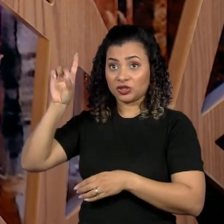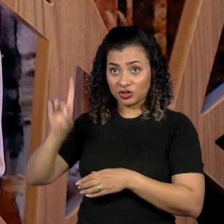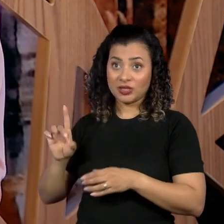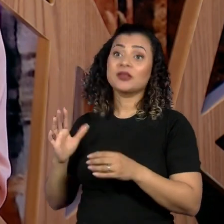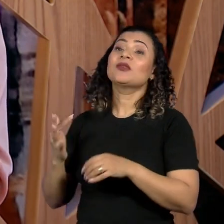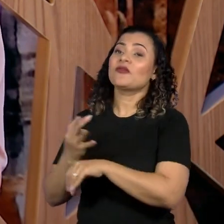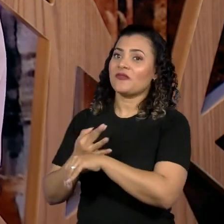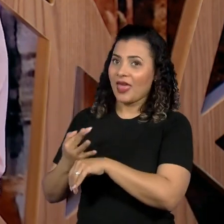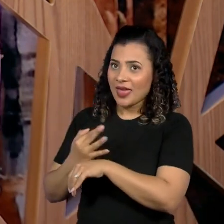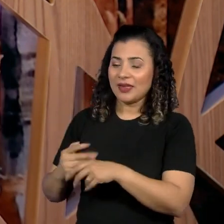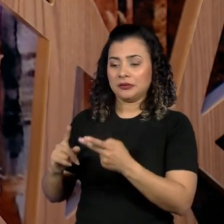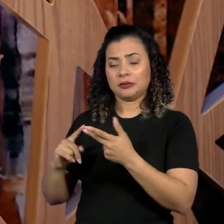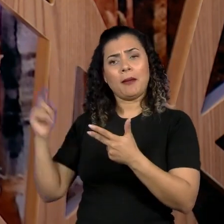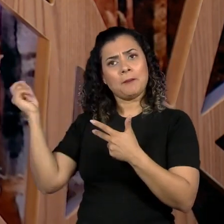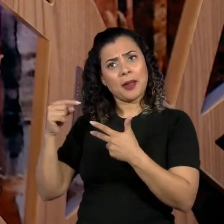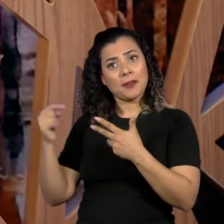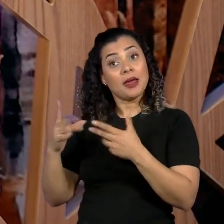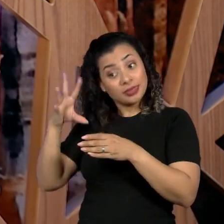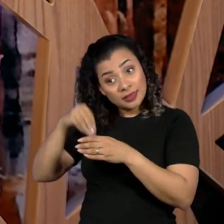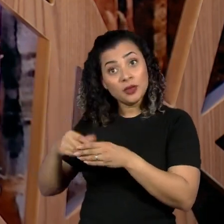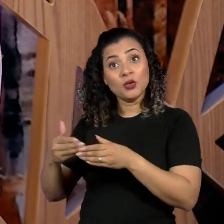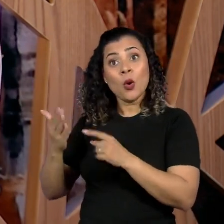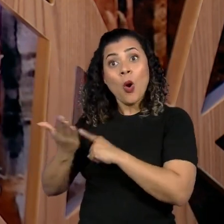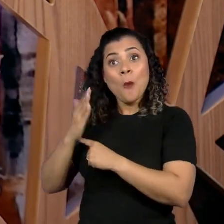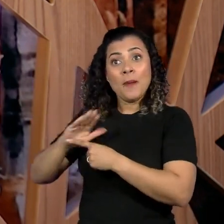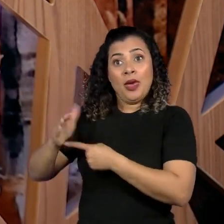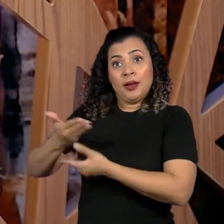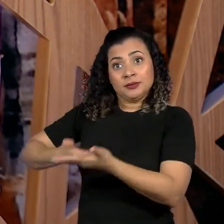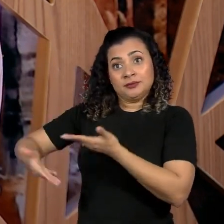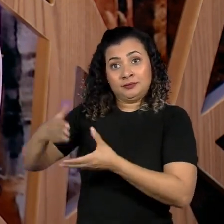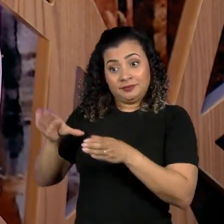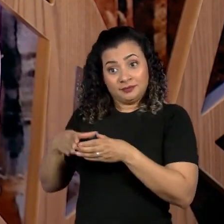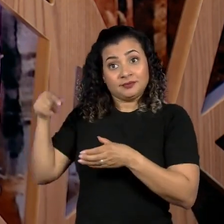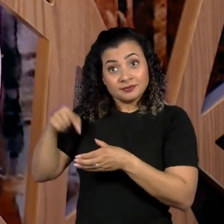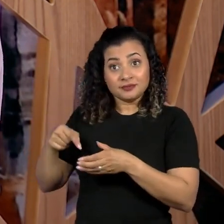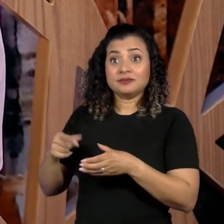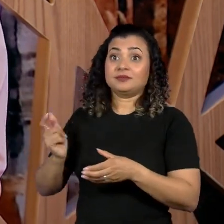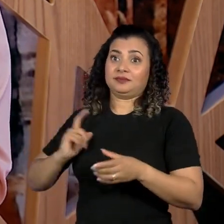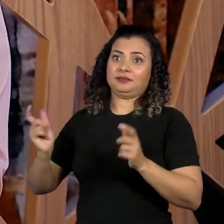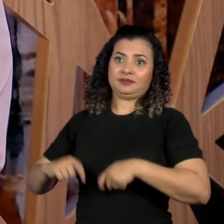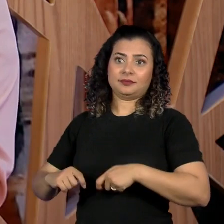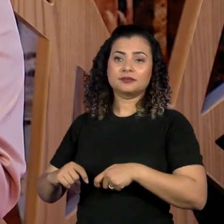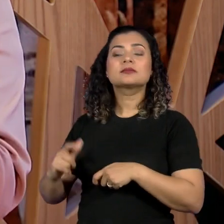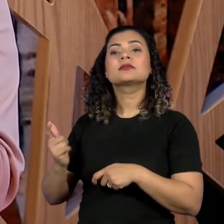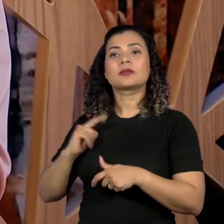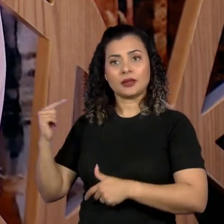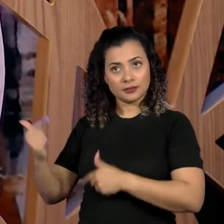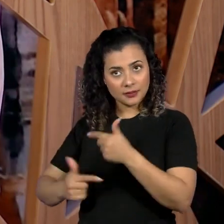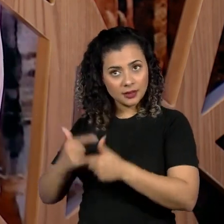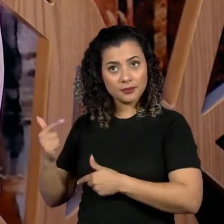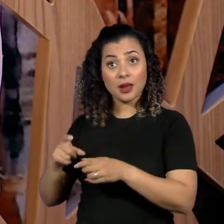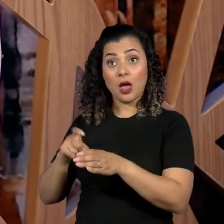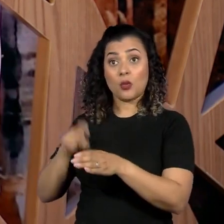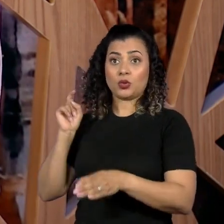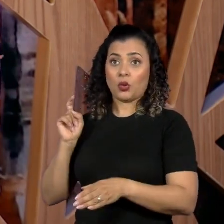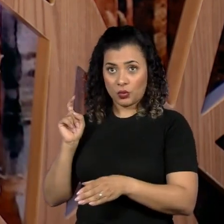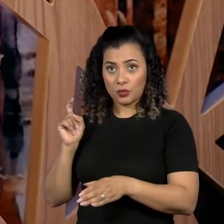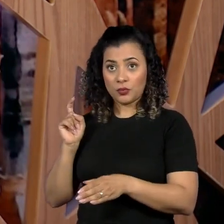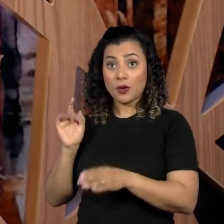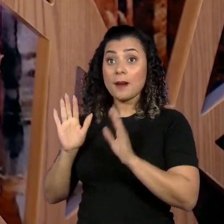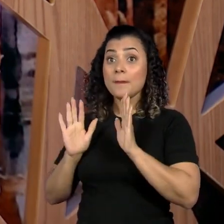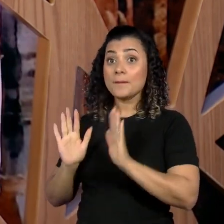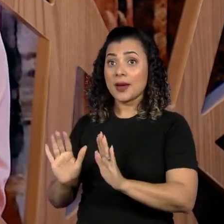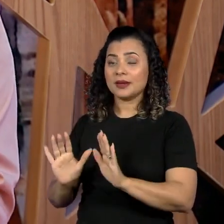férias. Então, mesmo estando dentro do âmbito cooperativista, ele exerce um trabalho que é autônomo, mas com